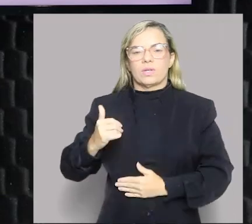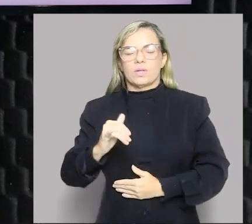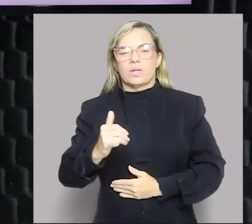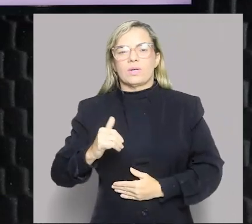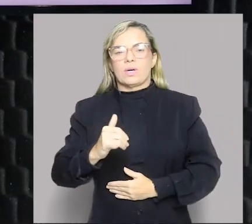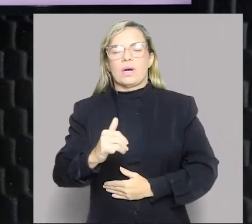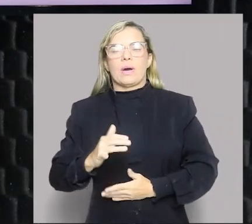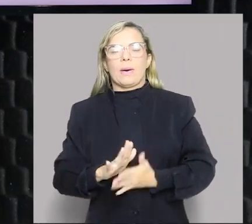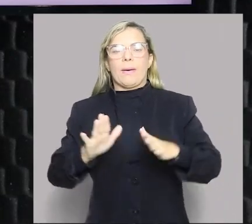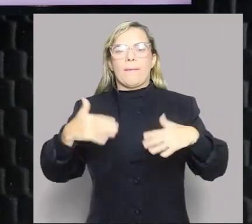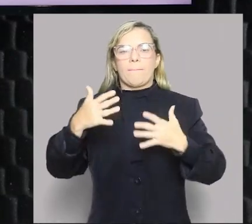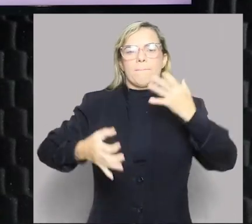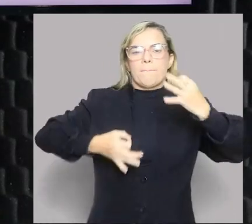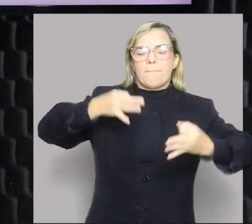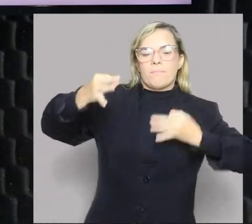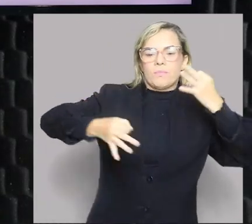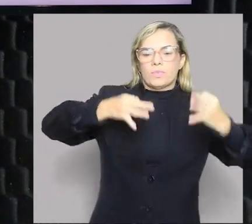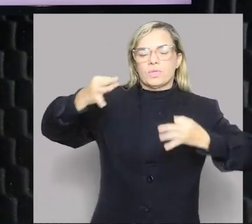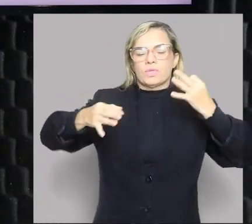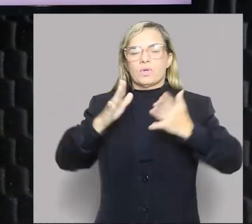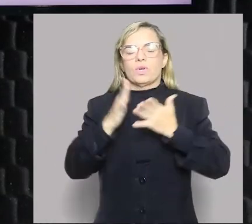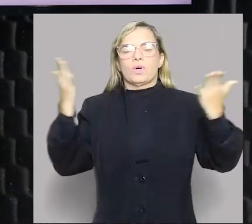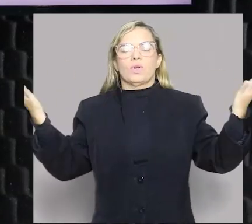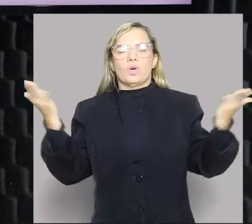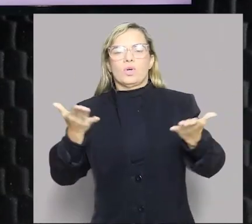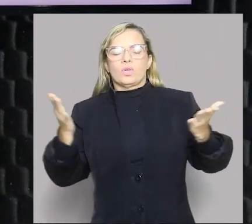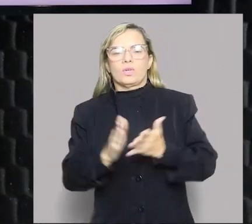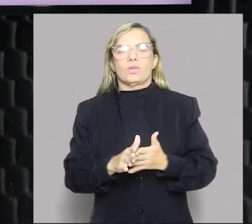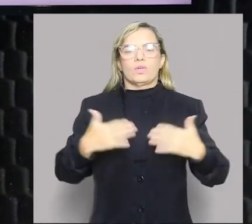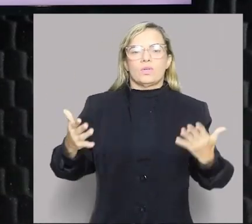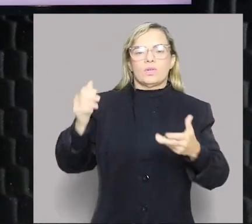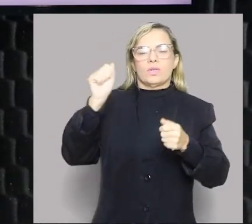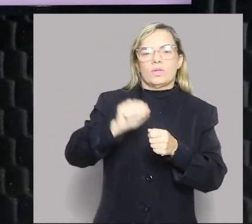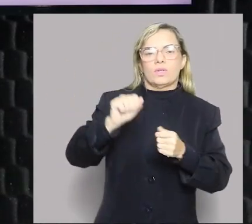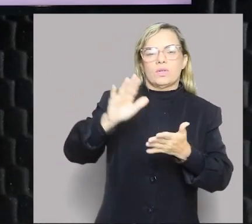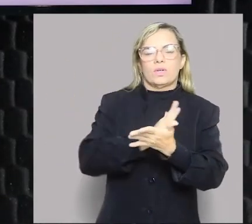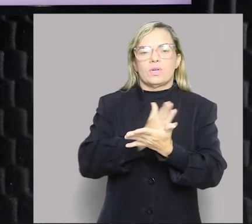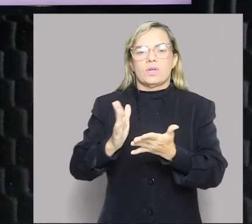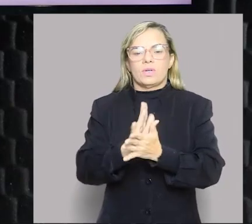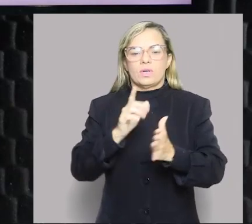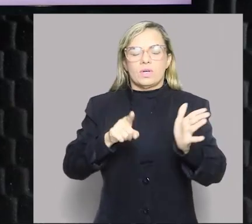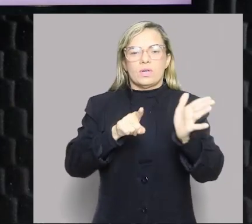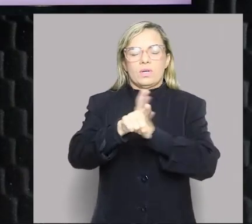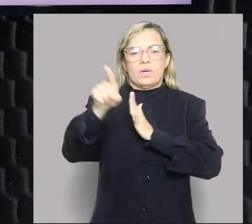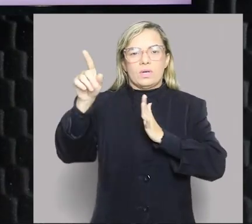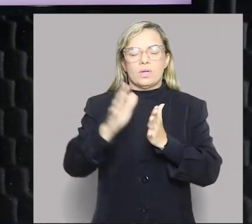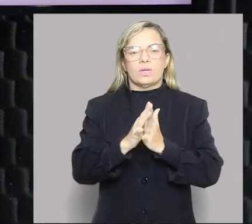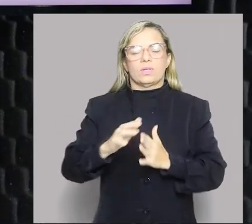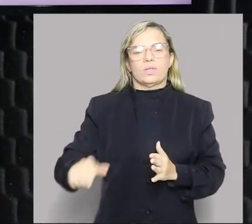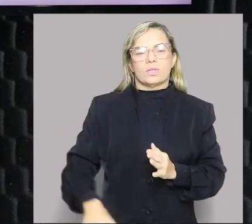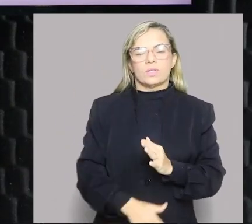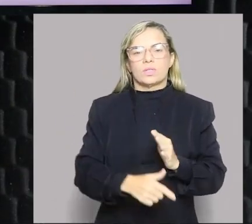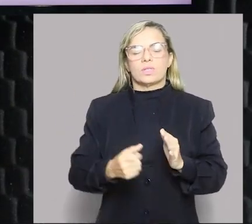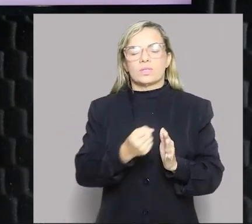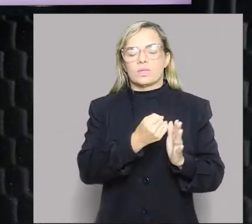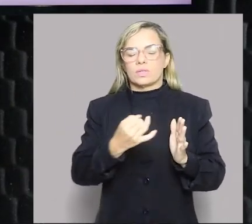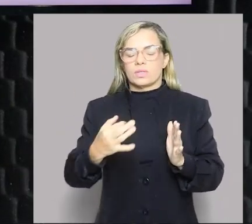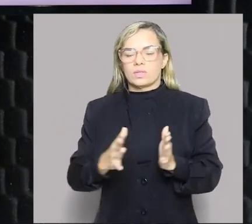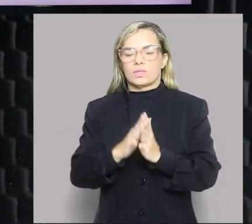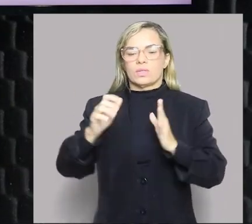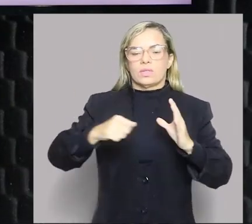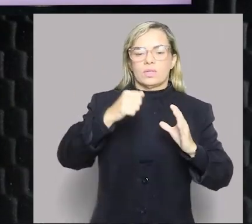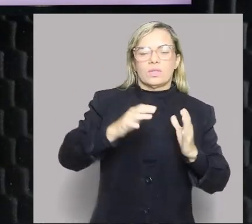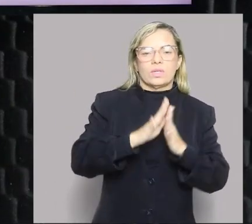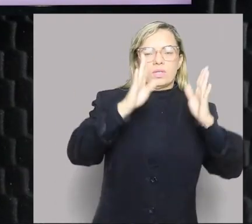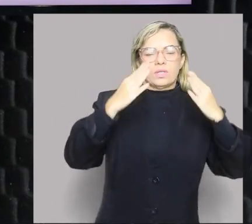texto argumentativo. E hoje nós vamos fazer algumas questões envolvendo esses dois primeiros vídeos, tanto a parte de